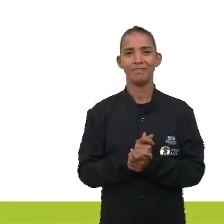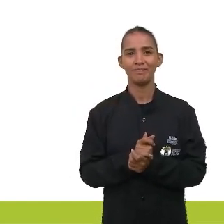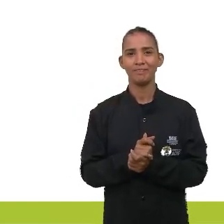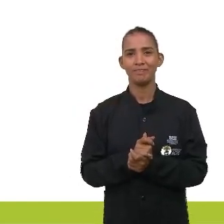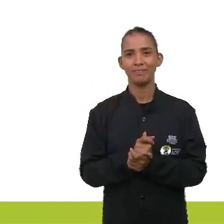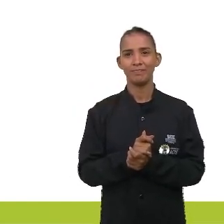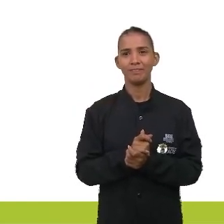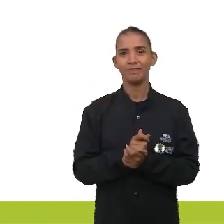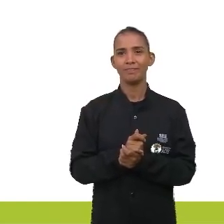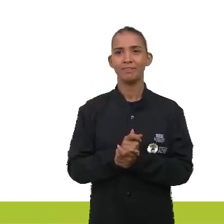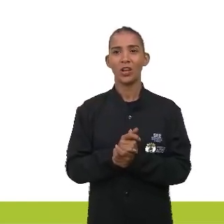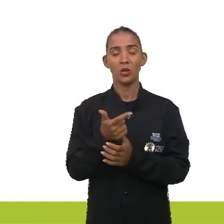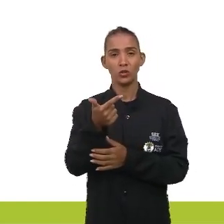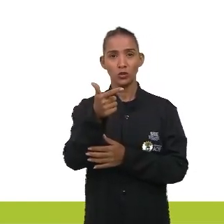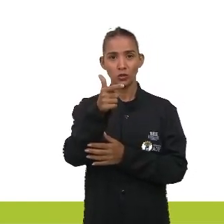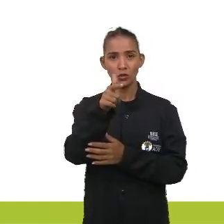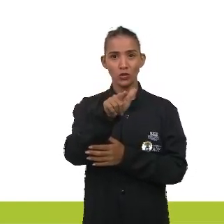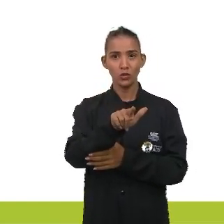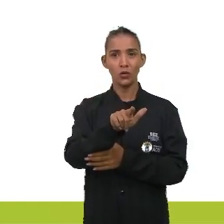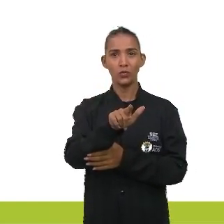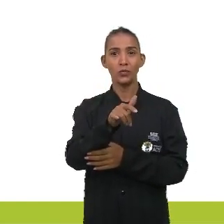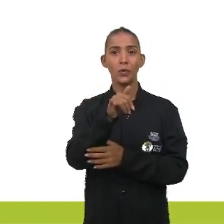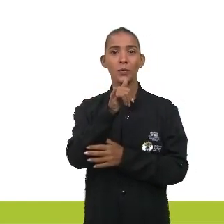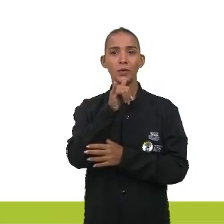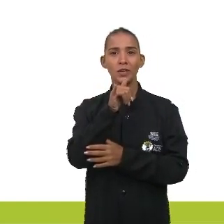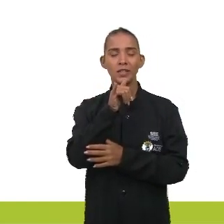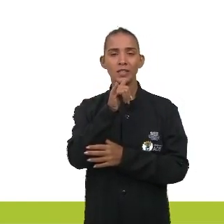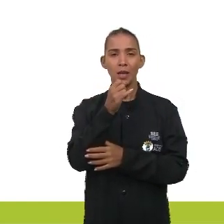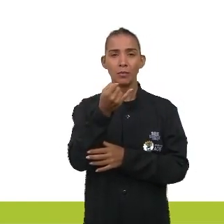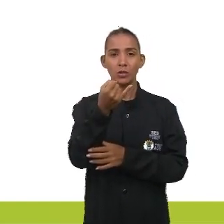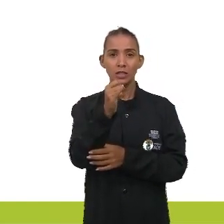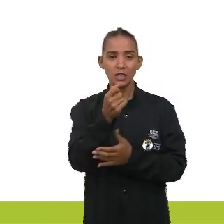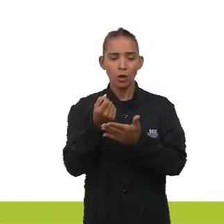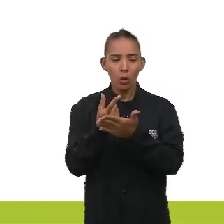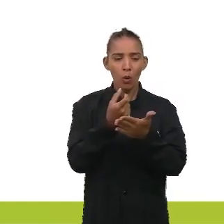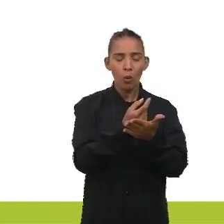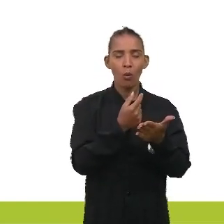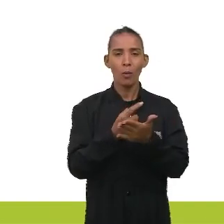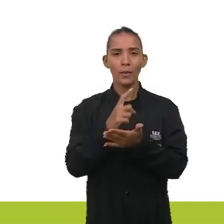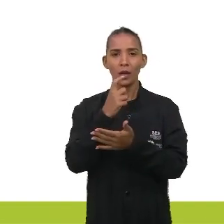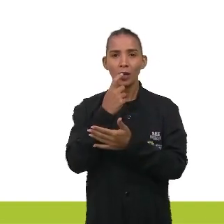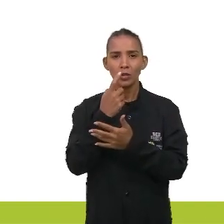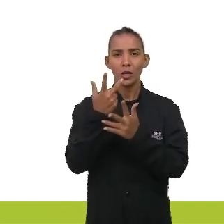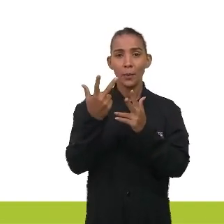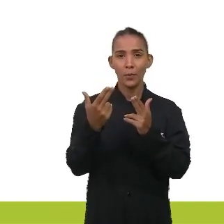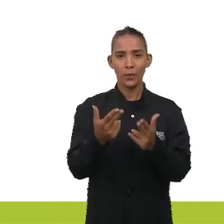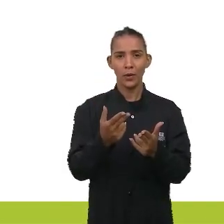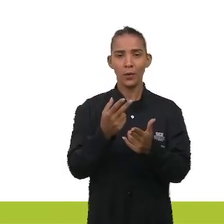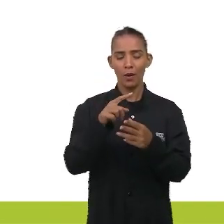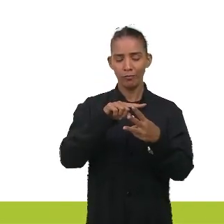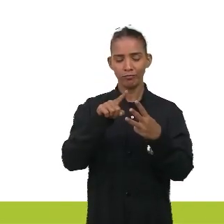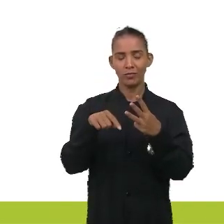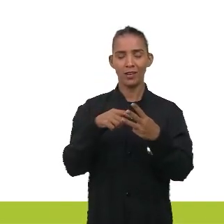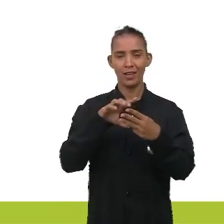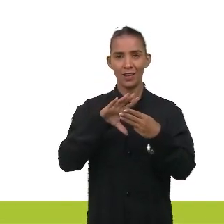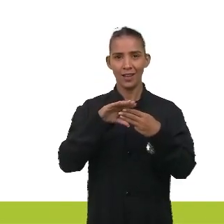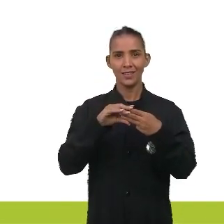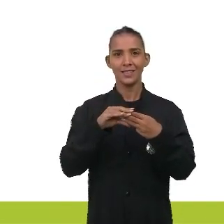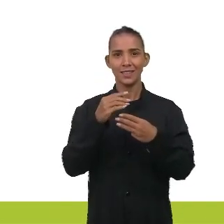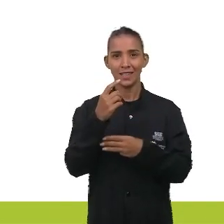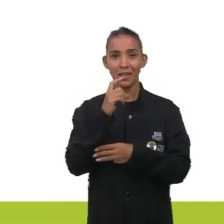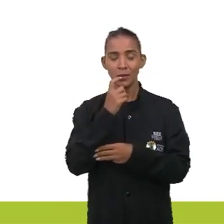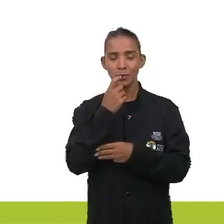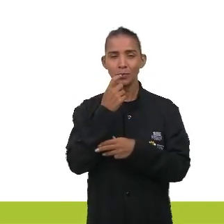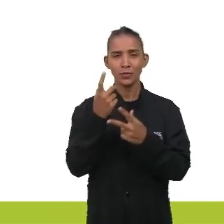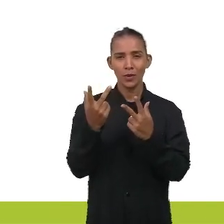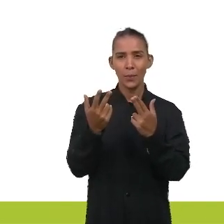De novo, uma dessas maneiras é essa, comprando três do sabor 1, por exemplo, ou uma de cada um desses três